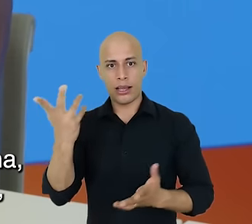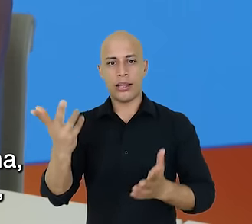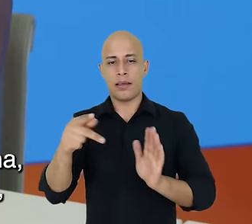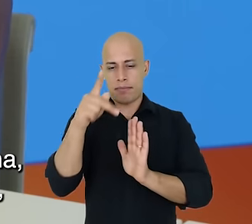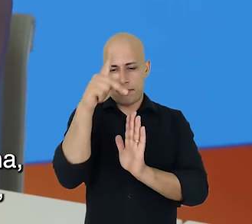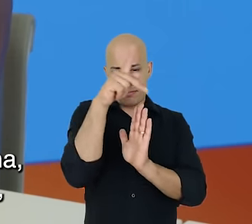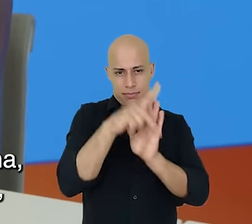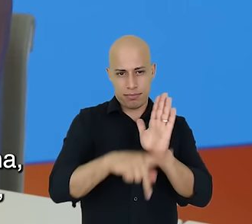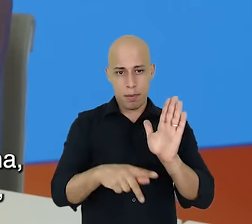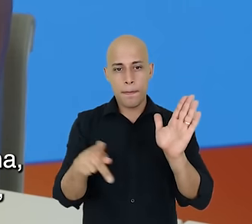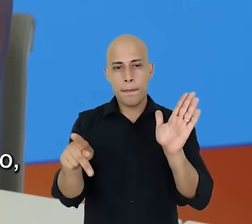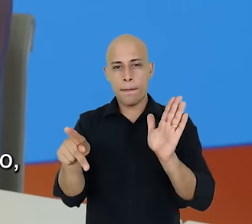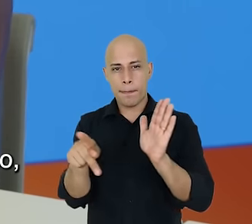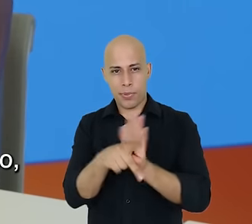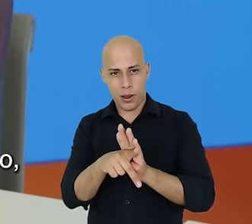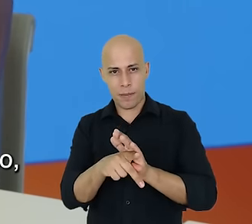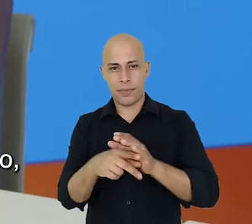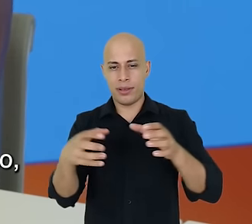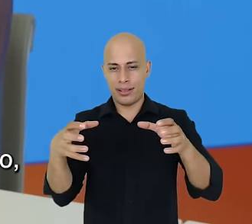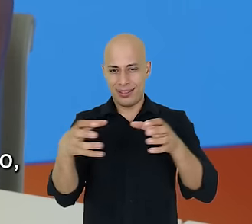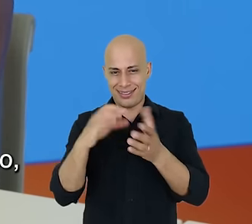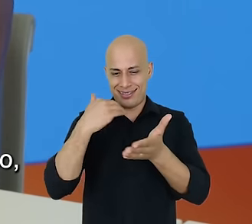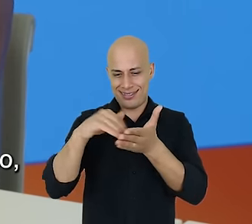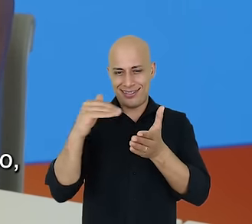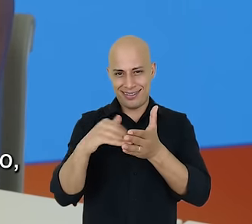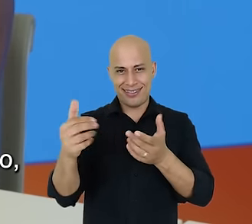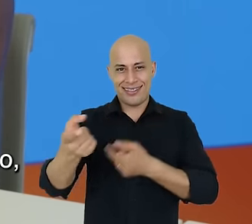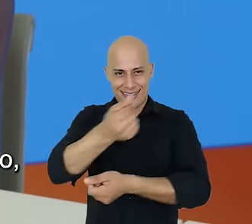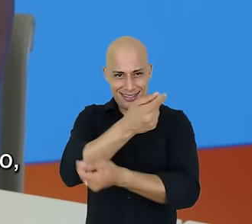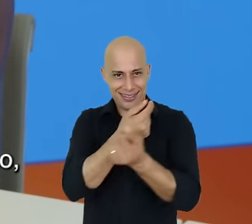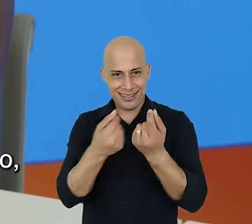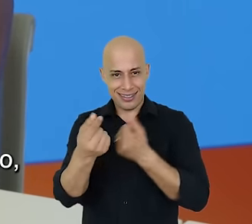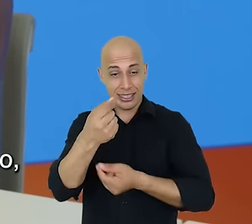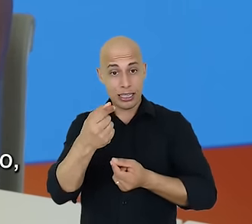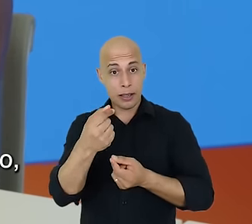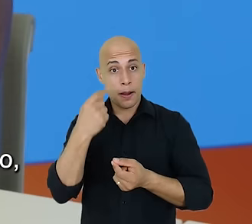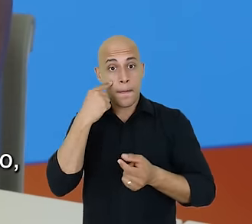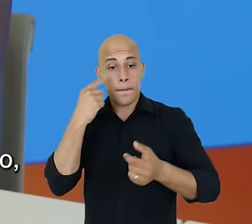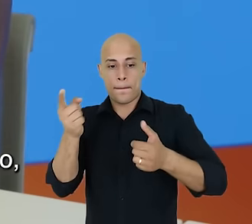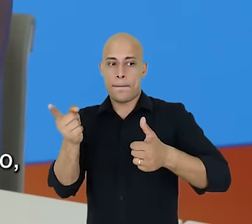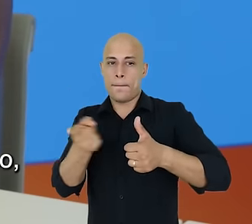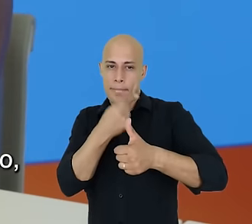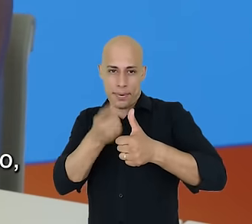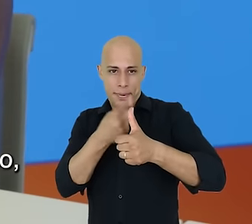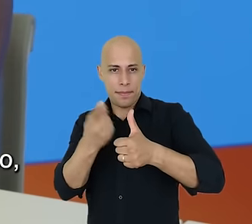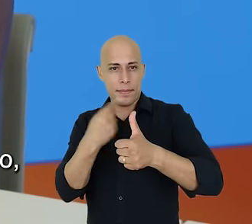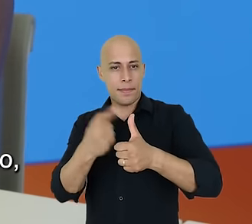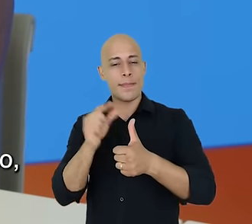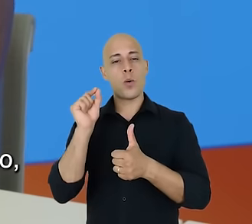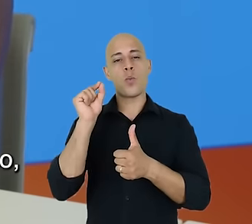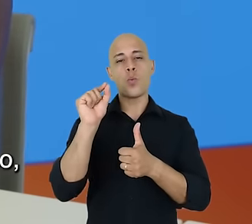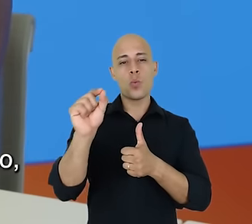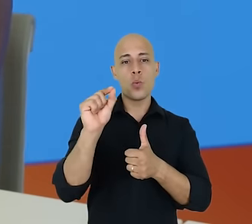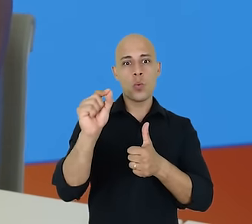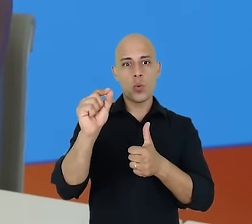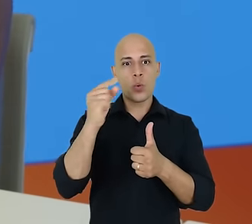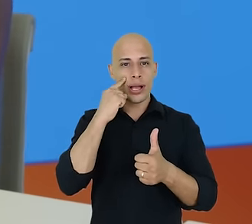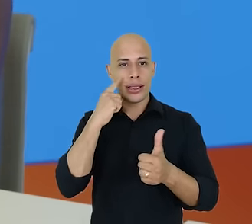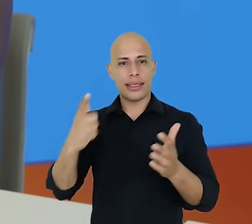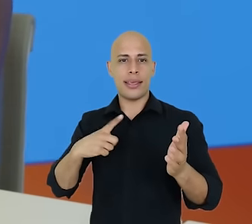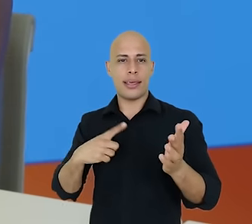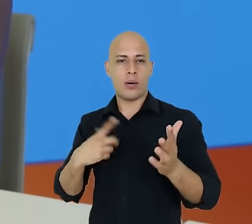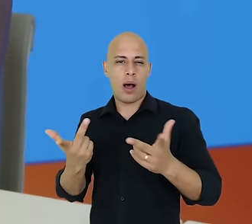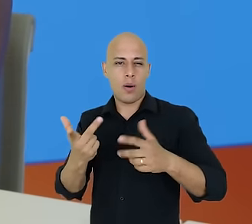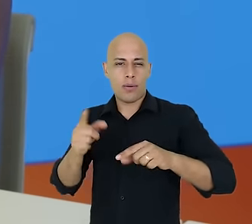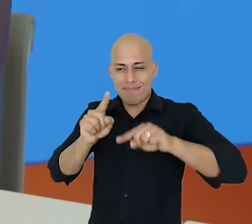Legado da Secretaria da Fazenda a nossa intenção é um Primeiro passo é um uma ferramenta Inicial ele não vai